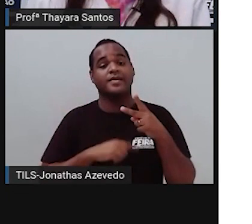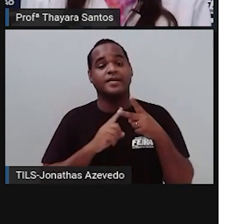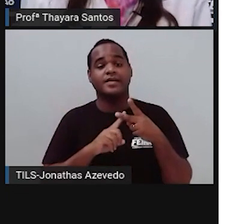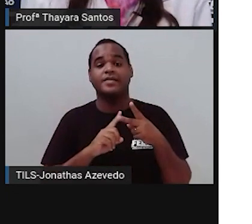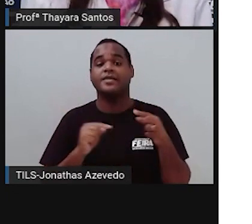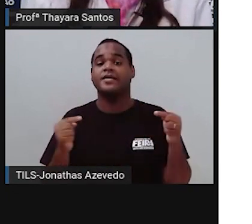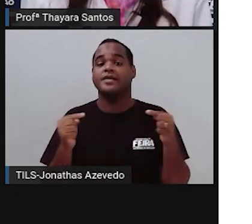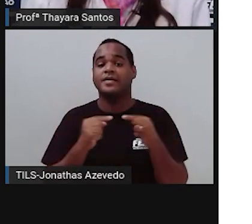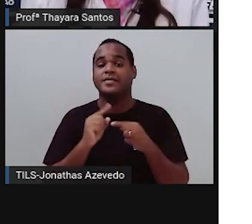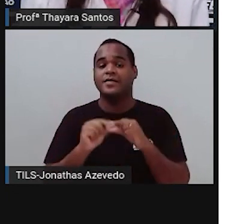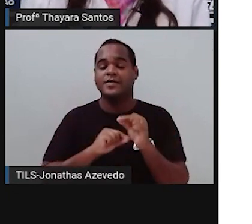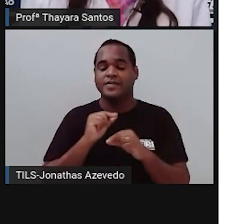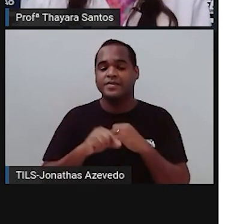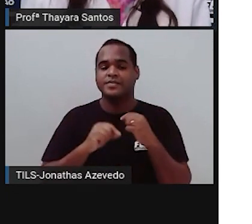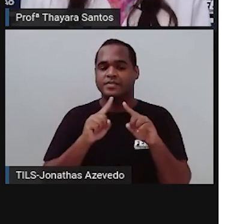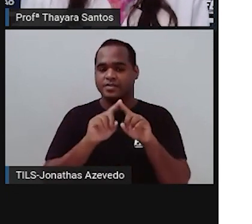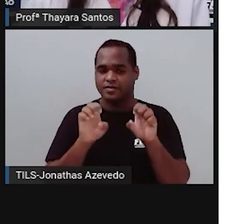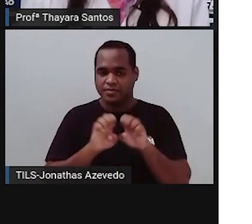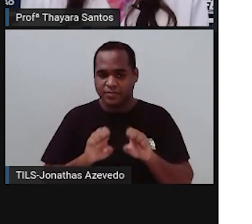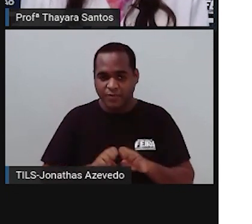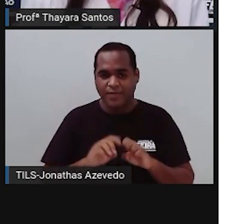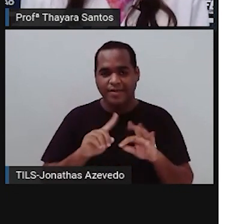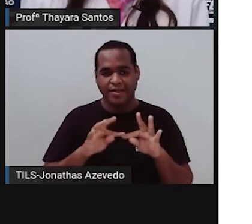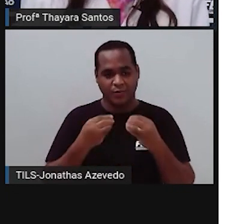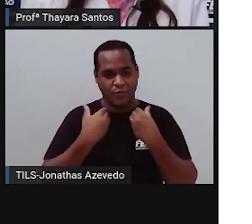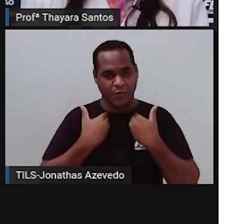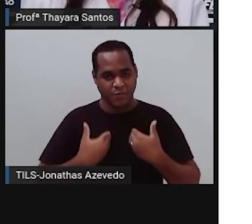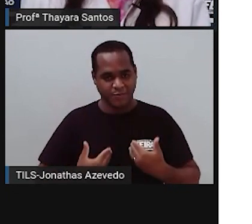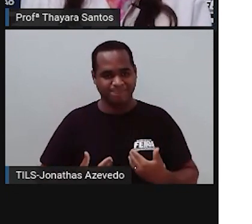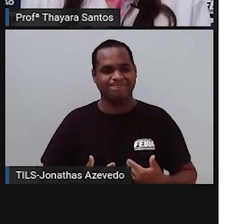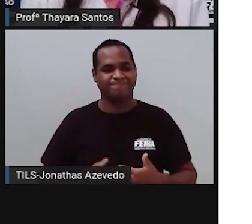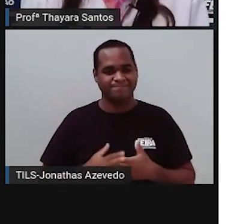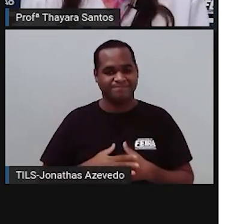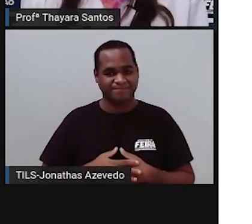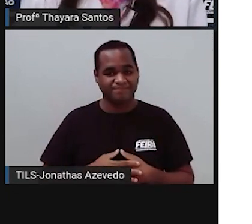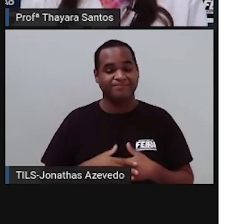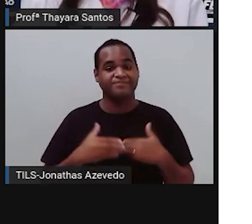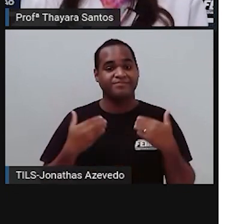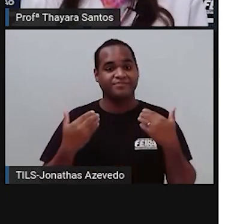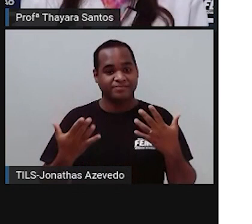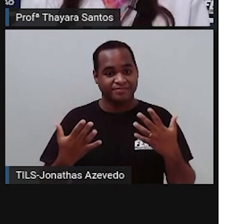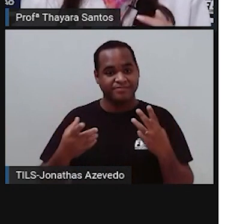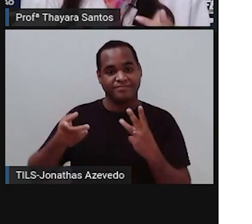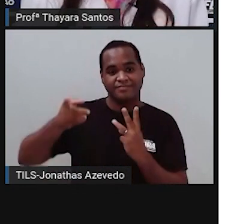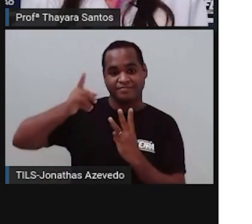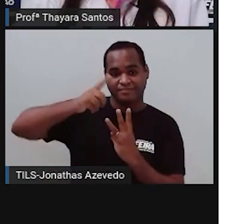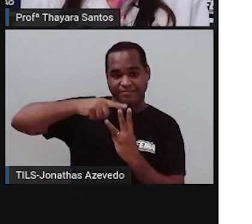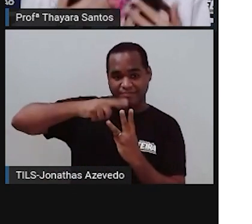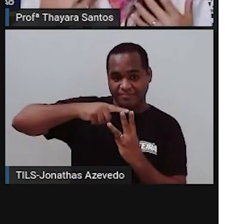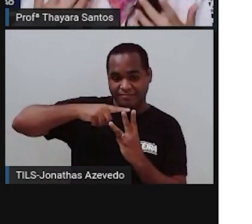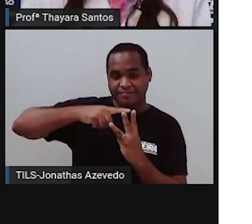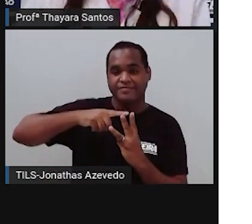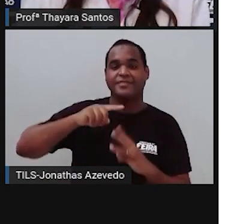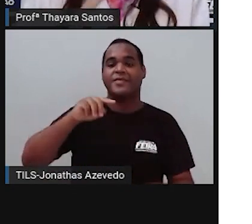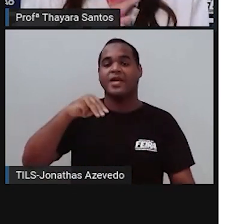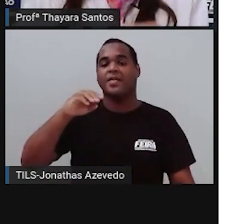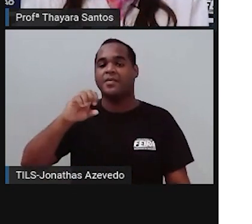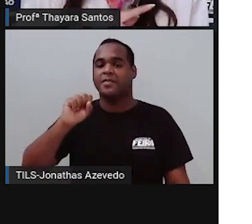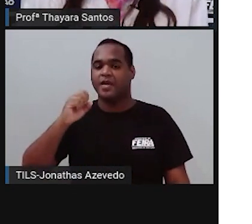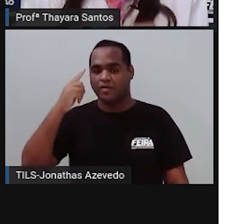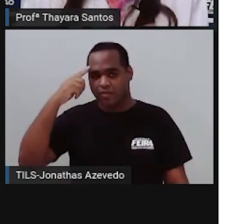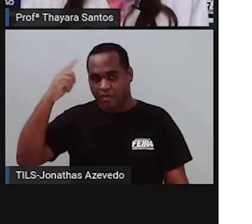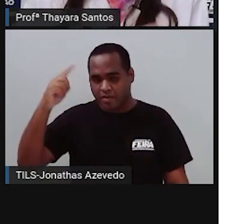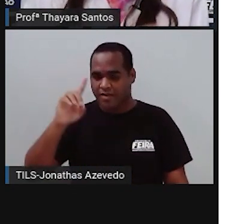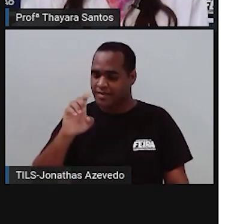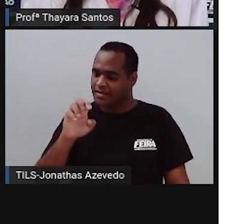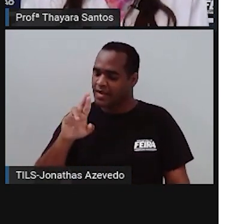ectoderme também dá origem às estruturas do sistema nervoso. Já a mesoderme, ela dá origem à derme, que é